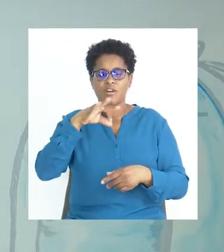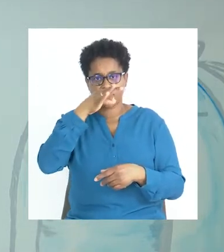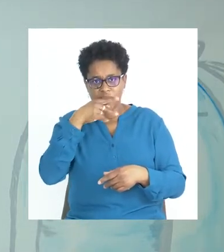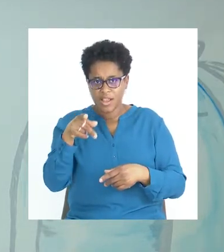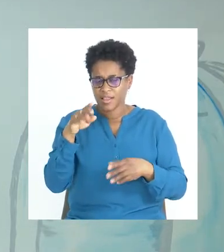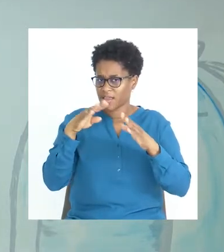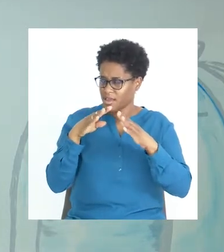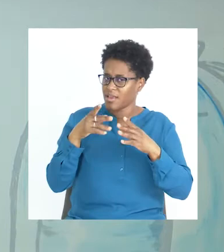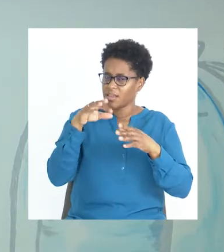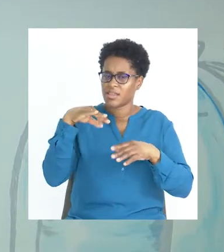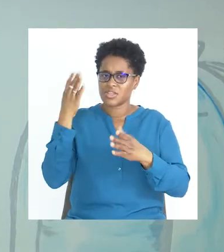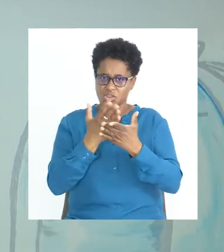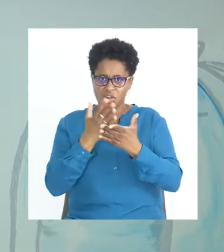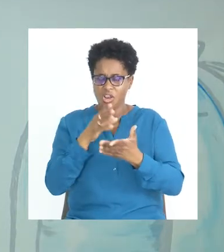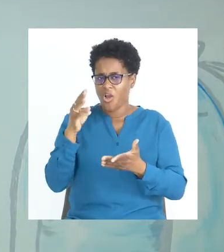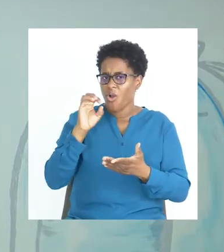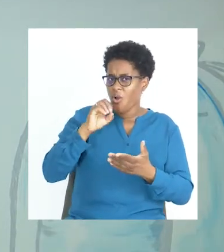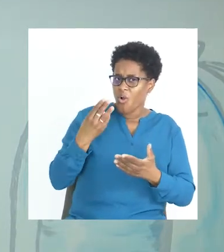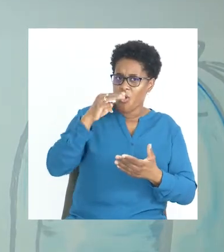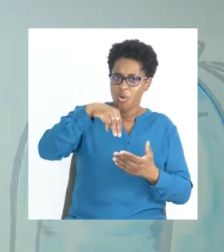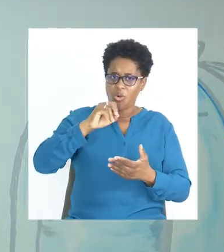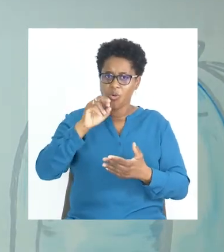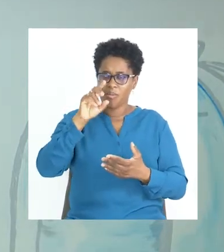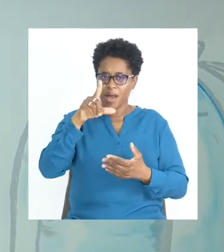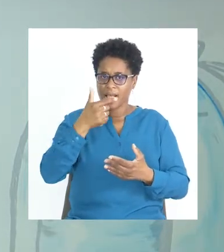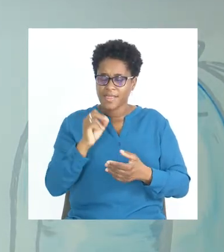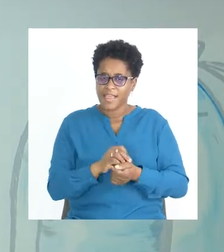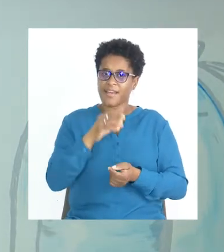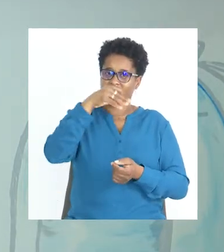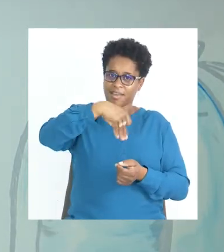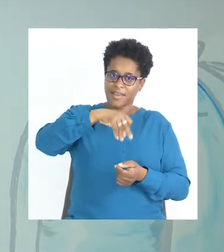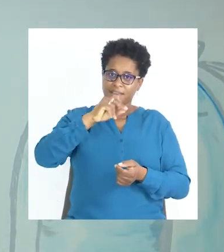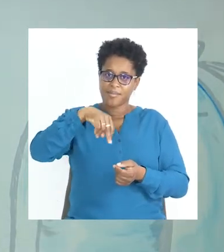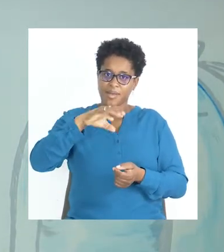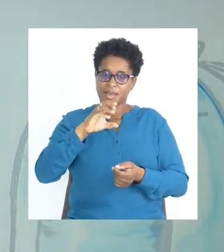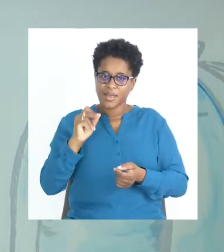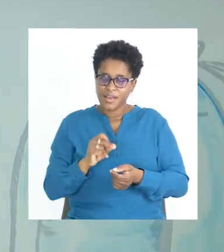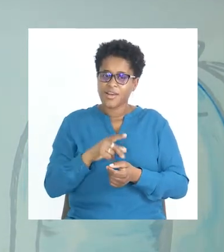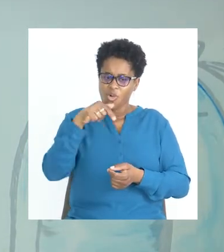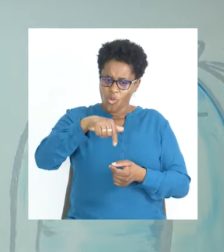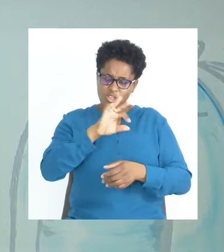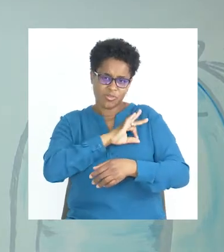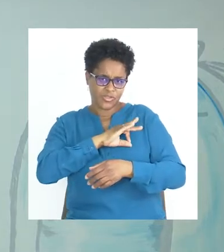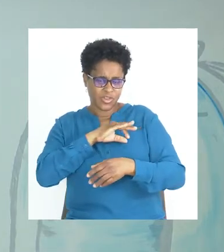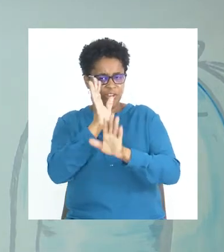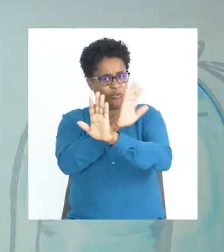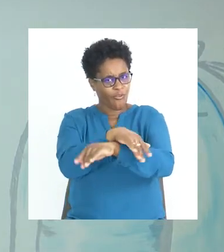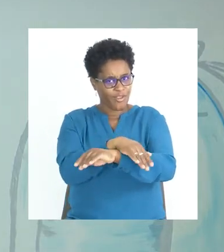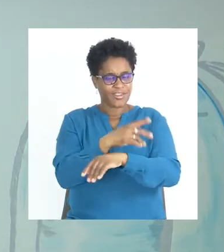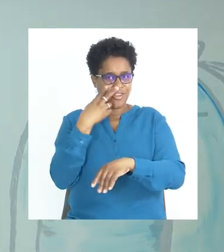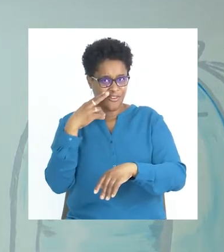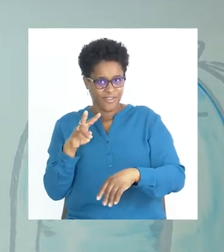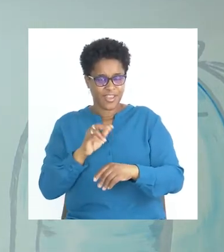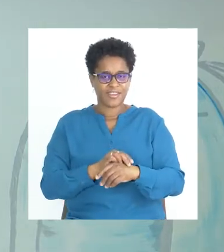escola sabem dizer. Oh, malta, temos panca, hoje a professora deu furo. Estás a